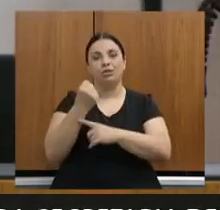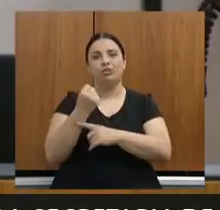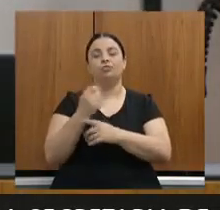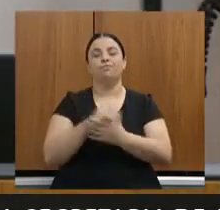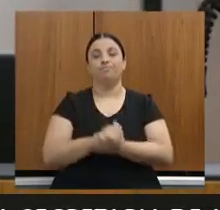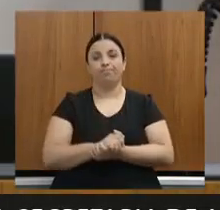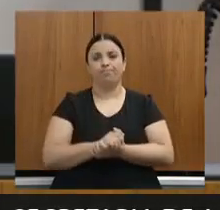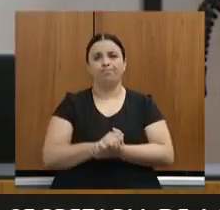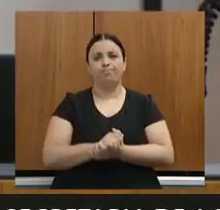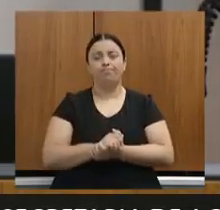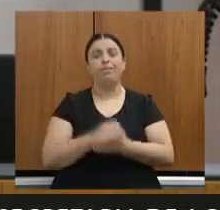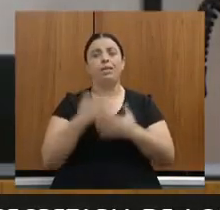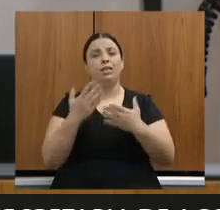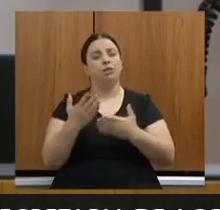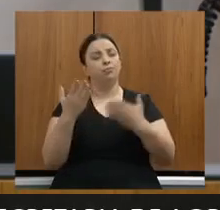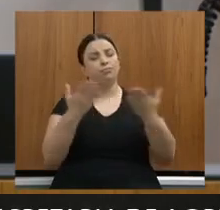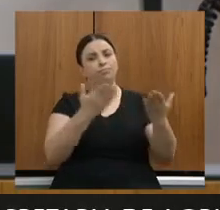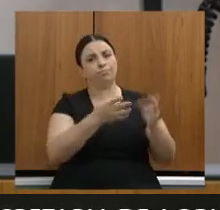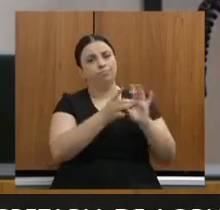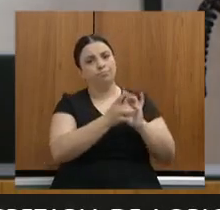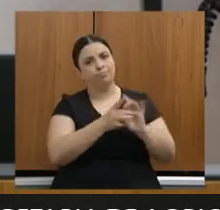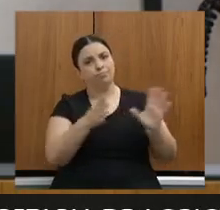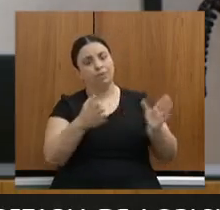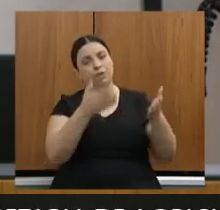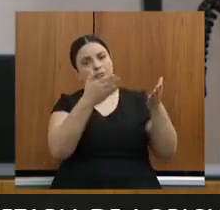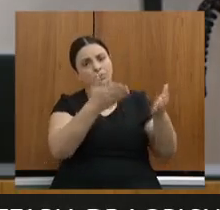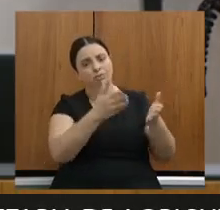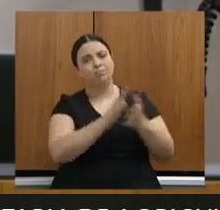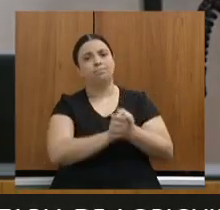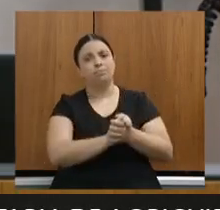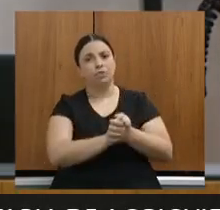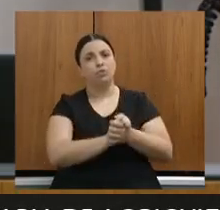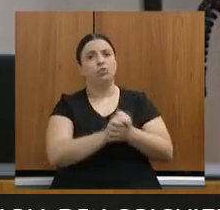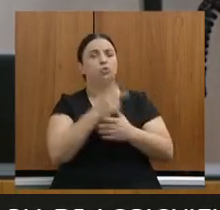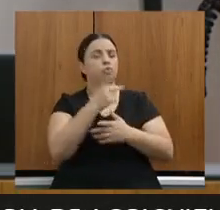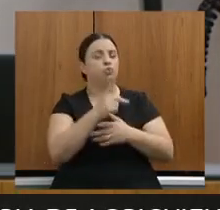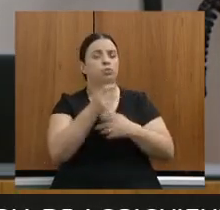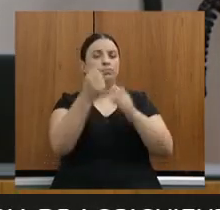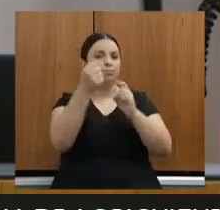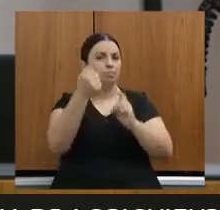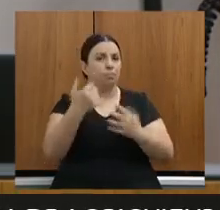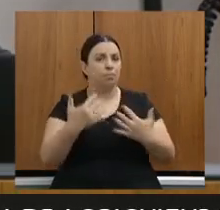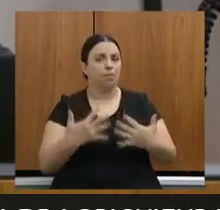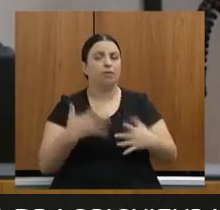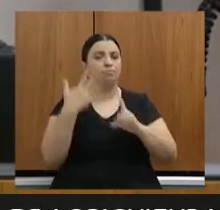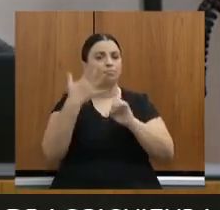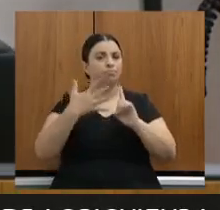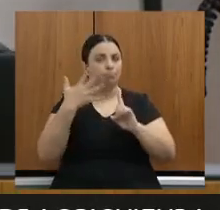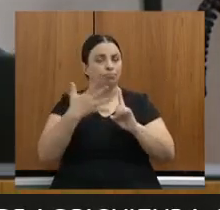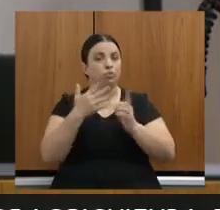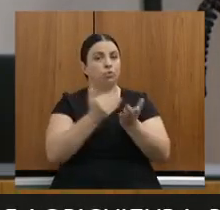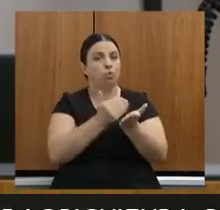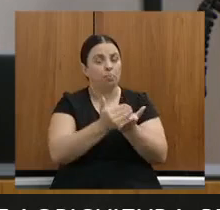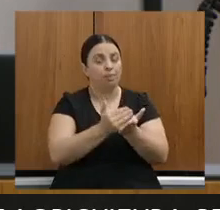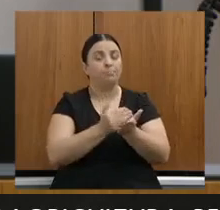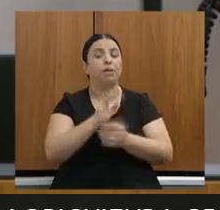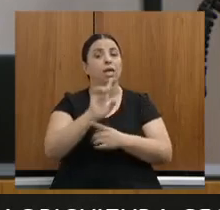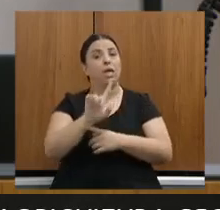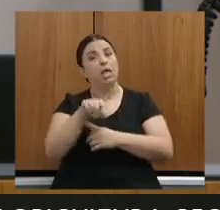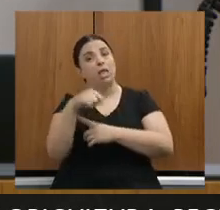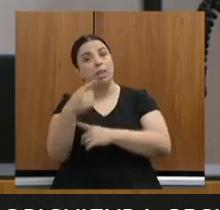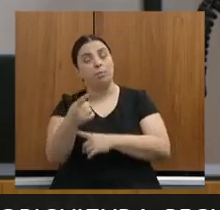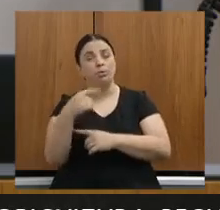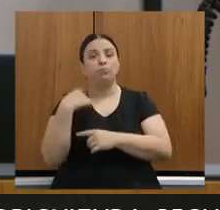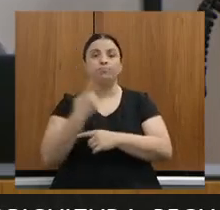secretário eu gostaria de deixar a palavra aberto para que vossa excelência possa fazer suas considerações iniciais e posteriormente nós